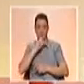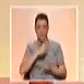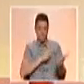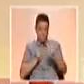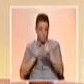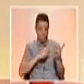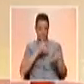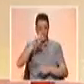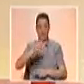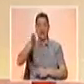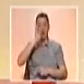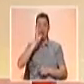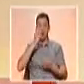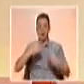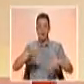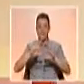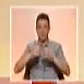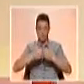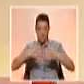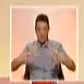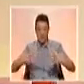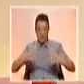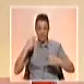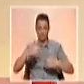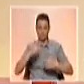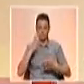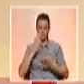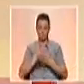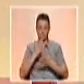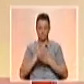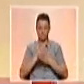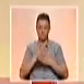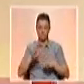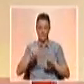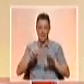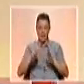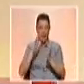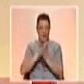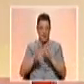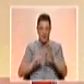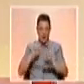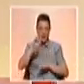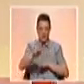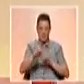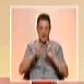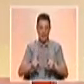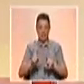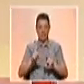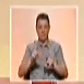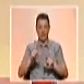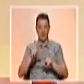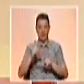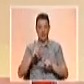O que quer dizer que nós estamos a aumentar fortemente não só a pegada hídrica da agricultura, mas